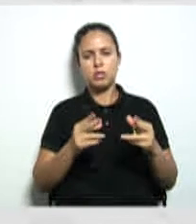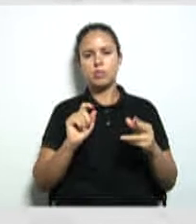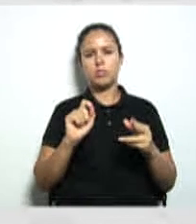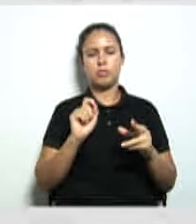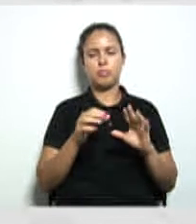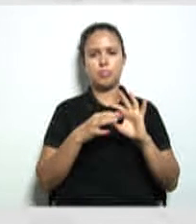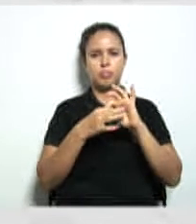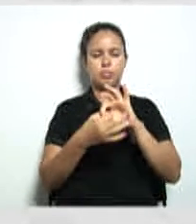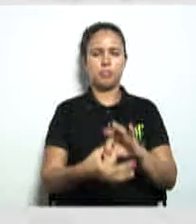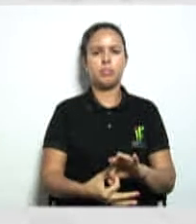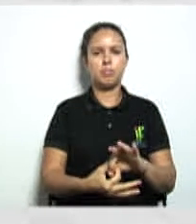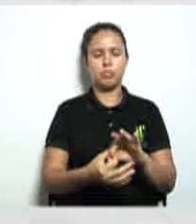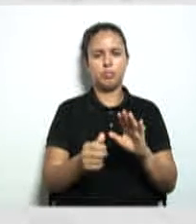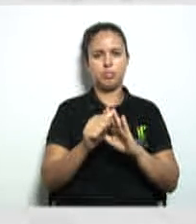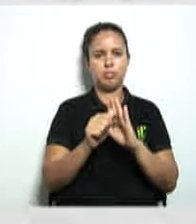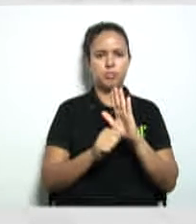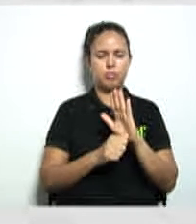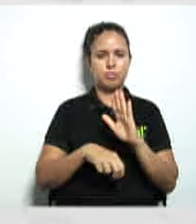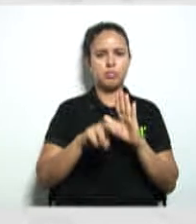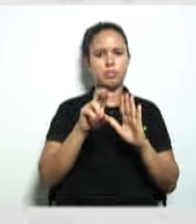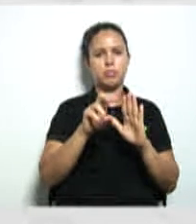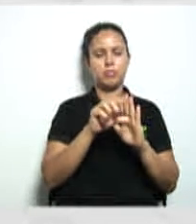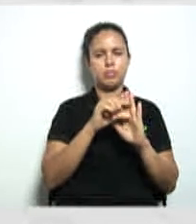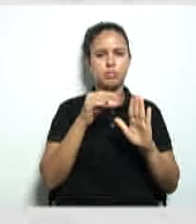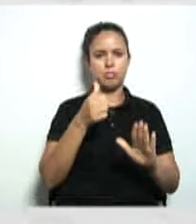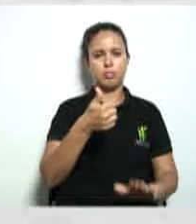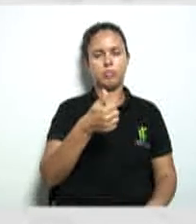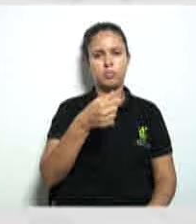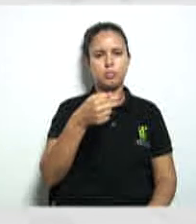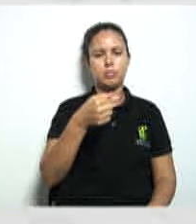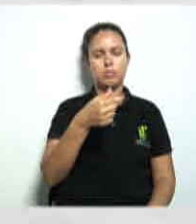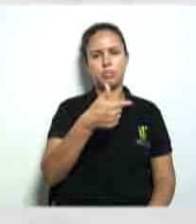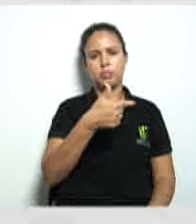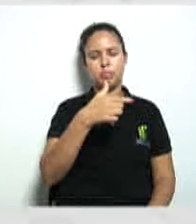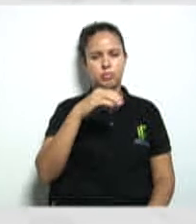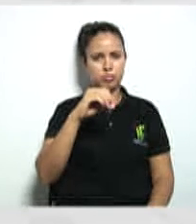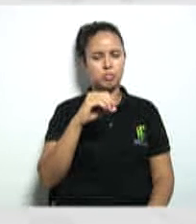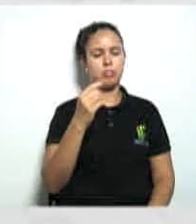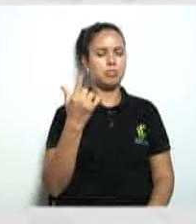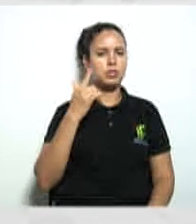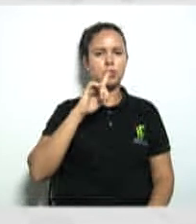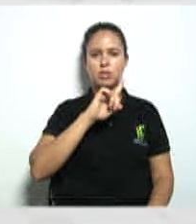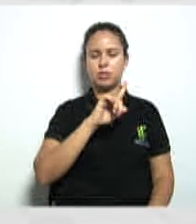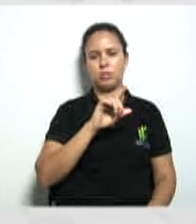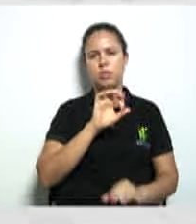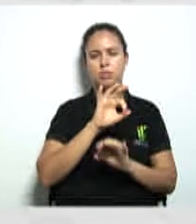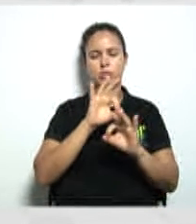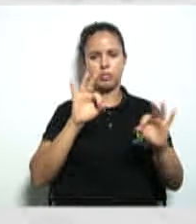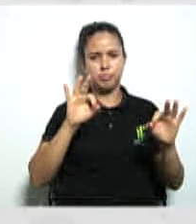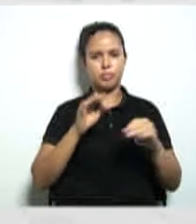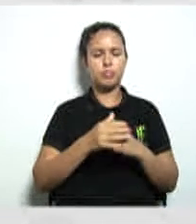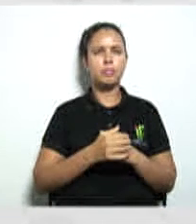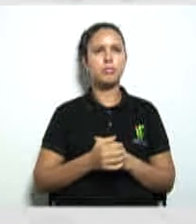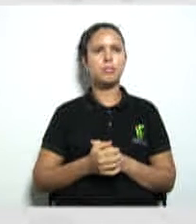relacionado lá com o artigo 5º, inciso 17 e o 20, foi muito bem na questão, tá bom?